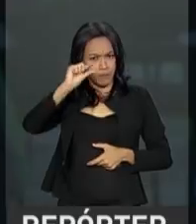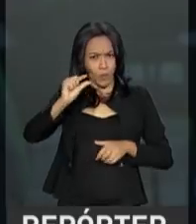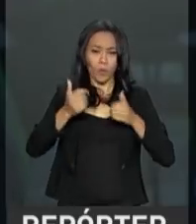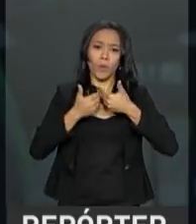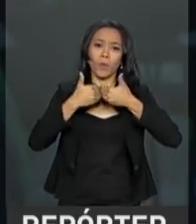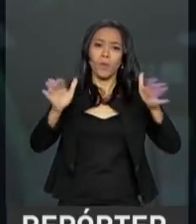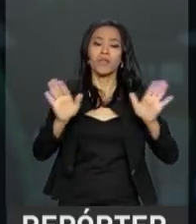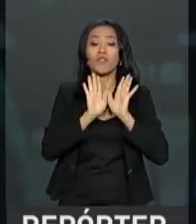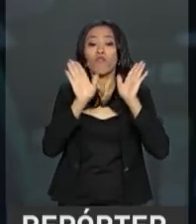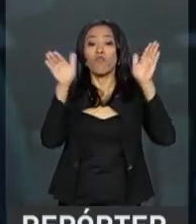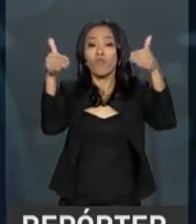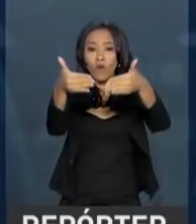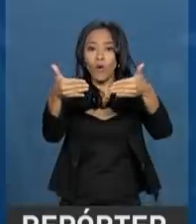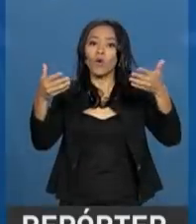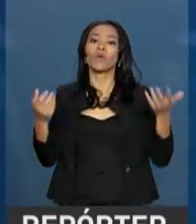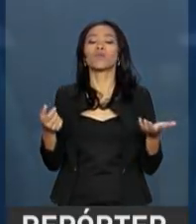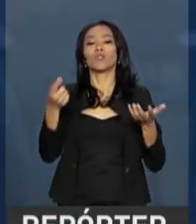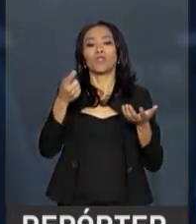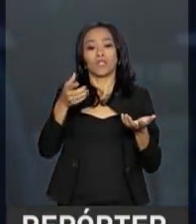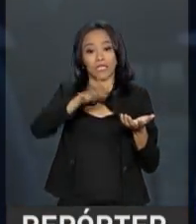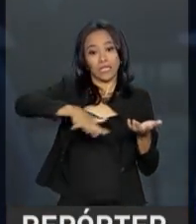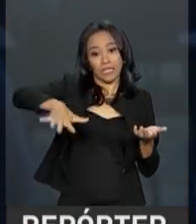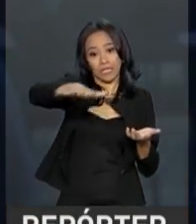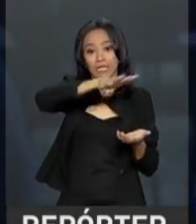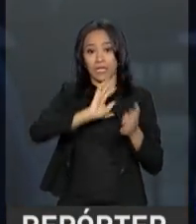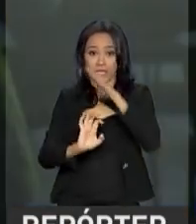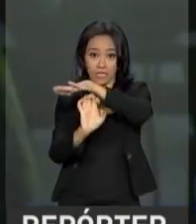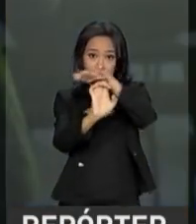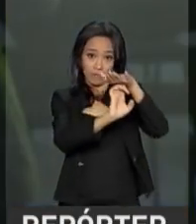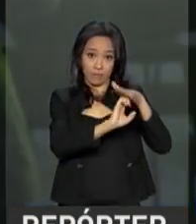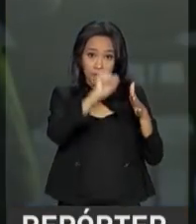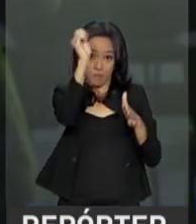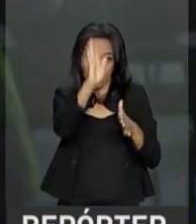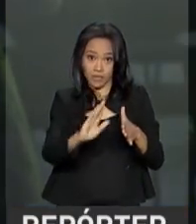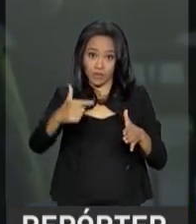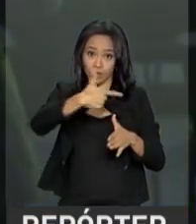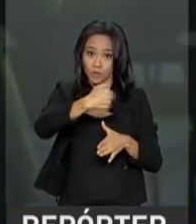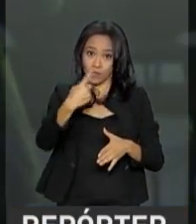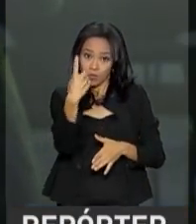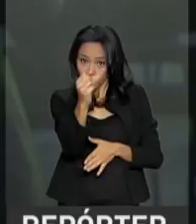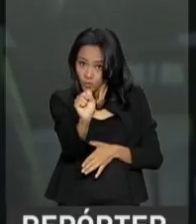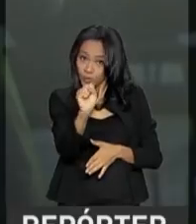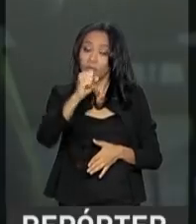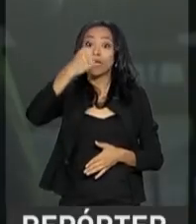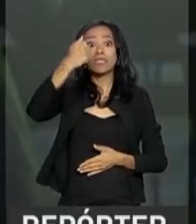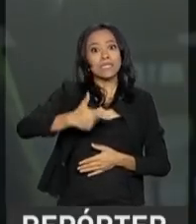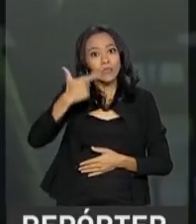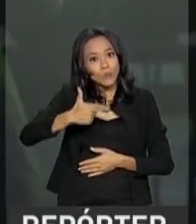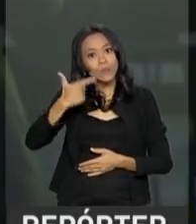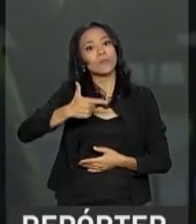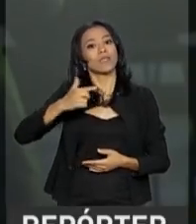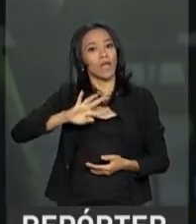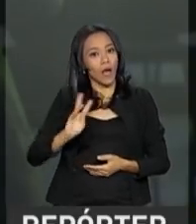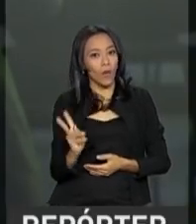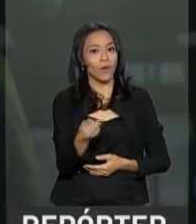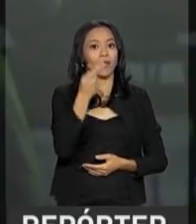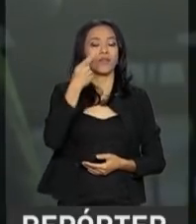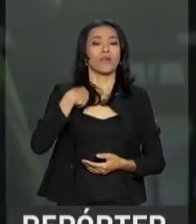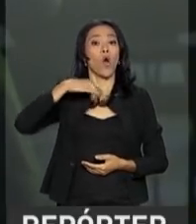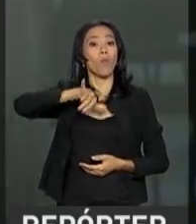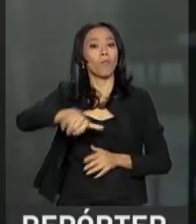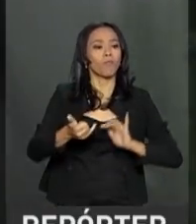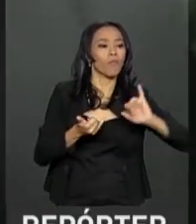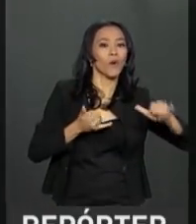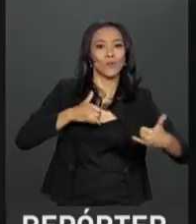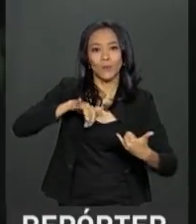esse Fórum de Investimentos Brasil 2018. É a segunda edição desse evento que promove oportunidades de